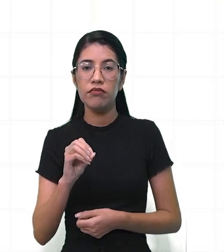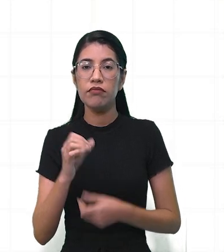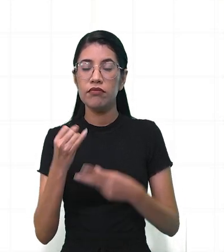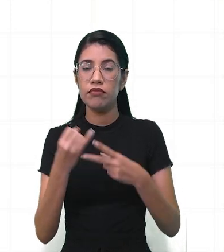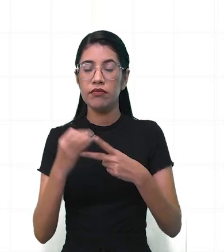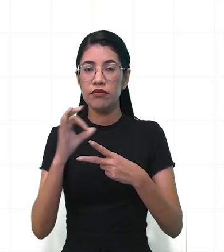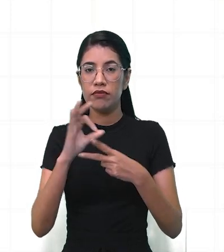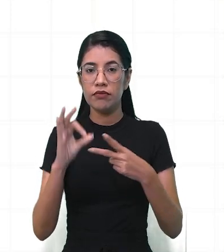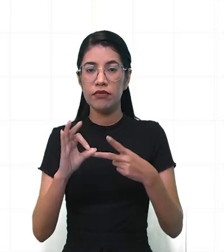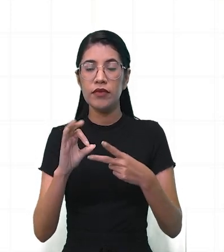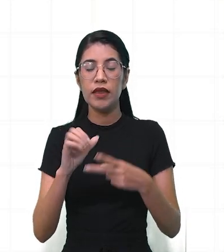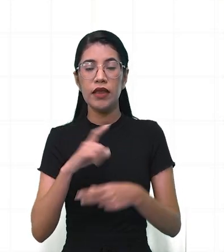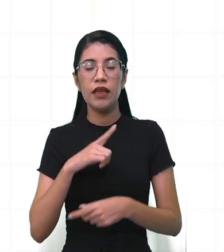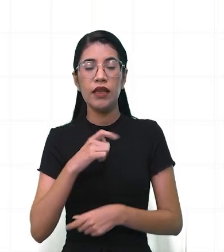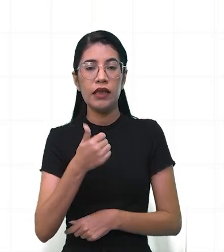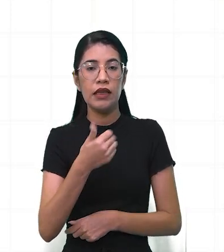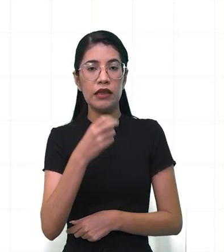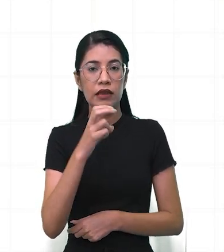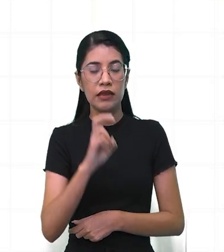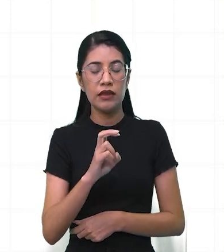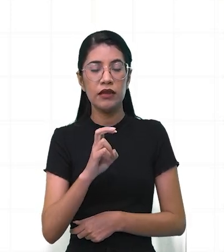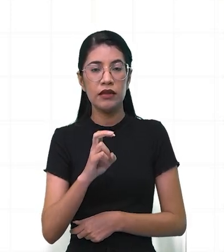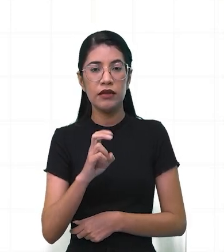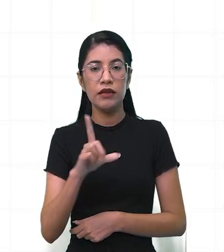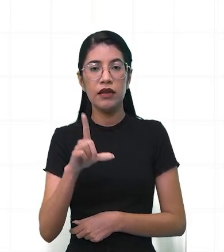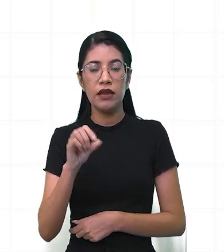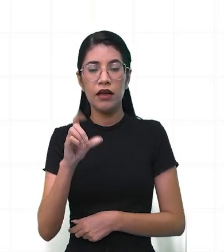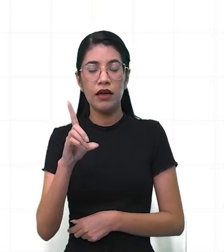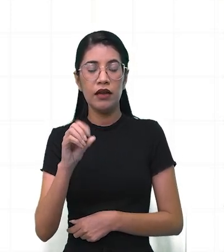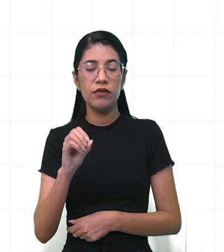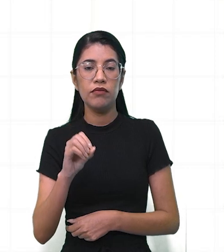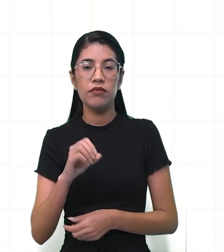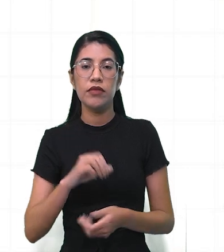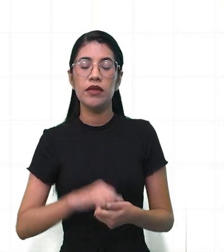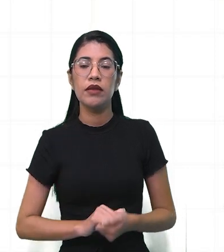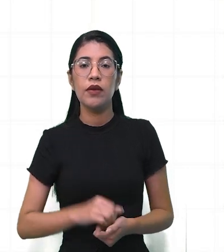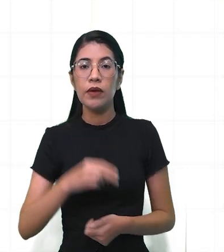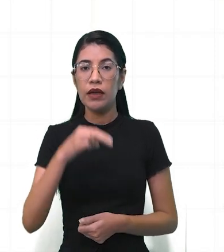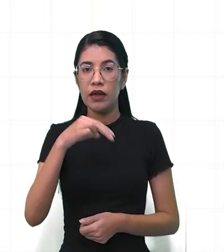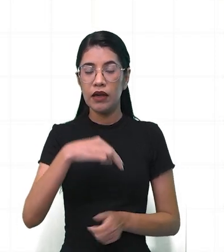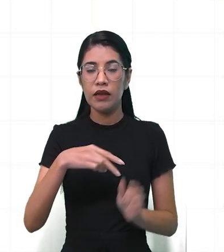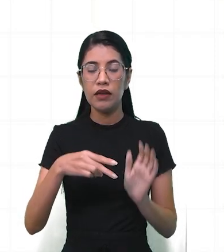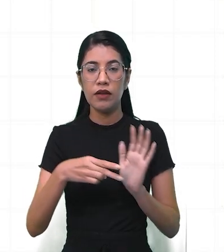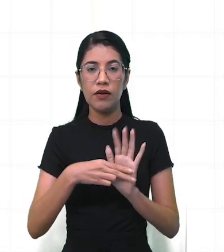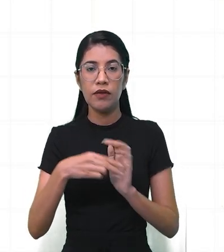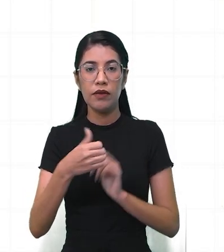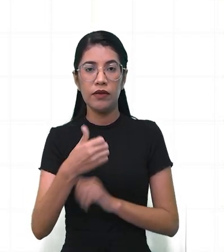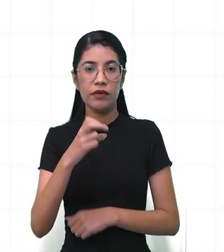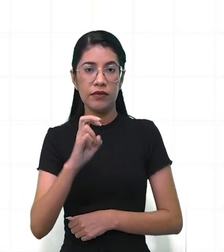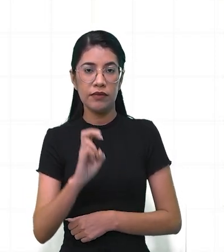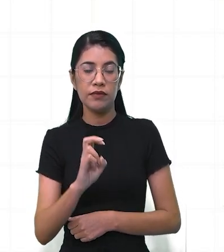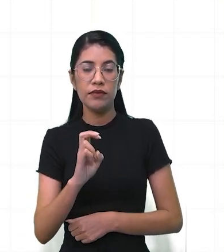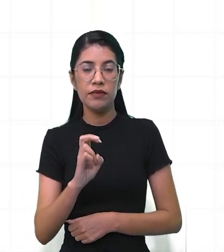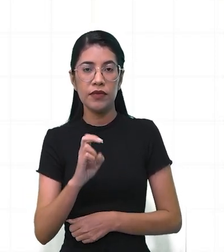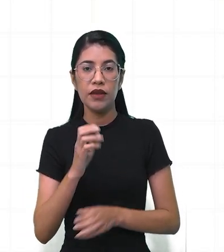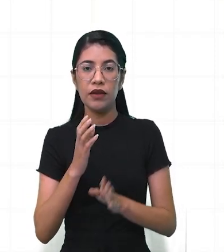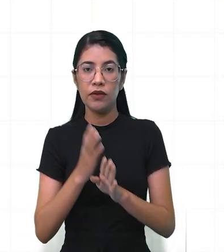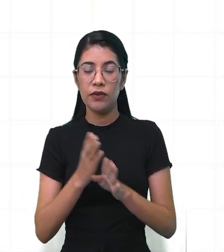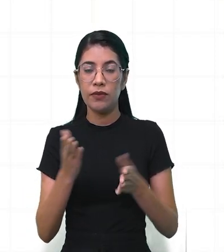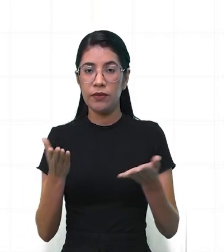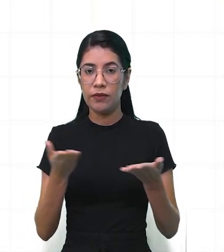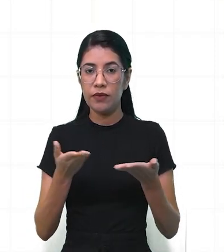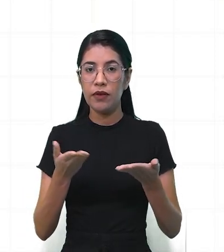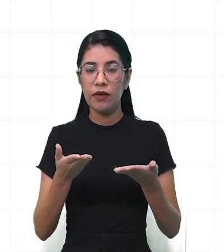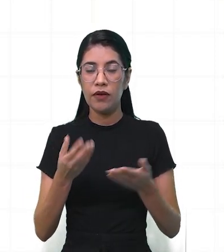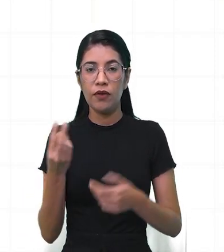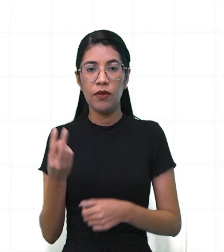polígono possui 15 lados. Ou seja, n é igual a 15, que nós acabamos de descobrir.